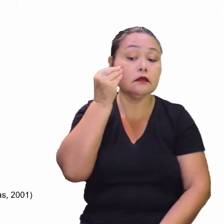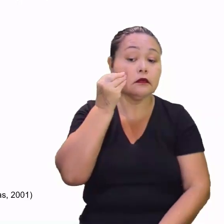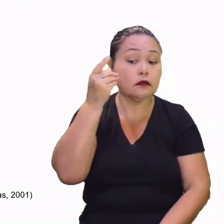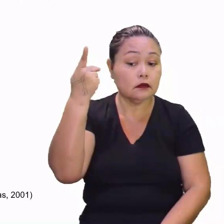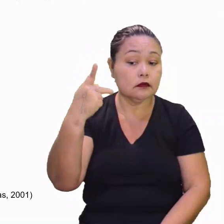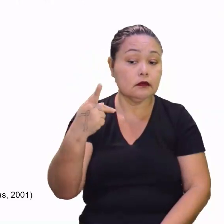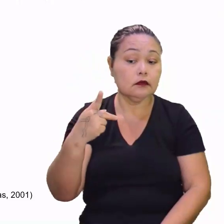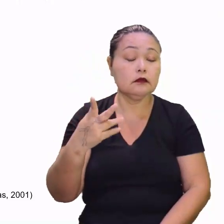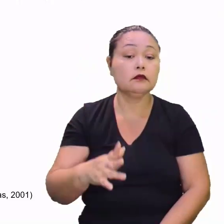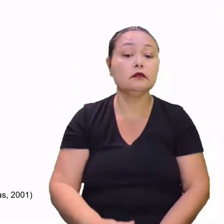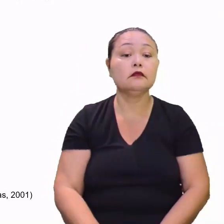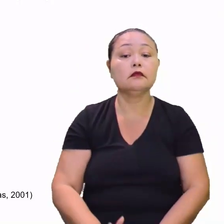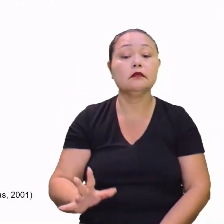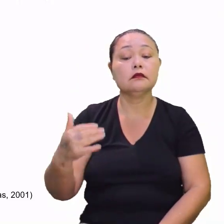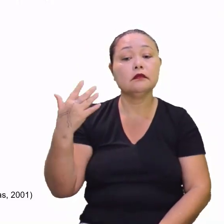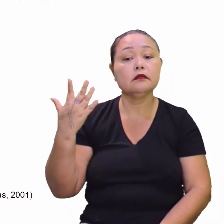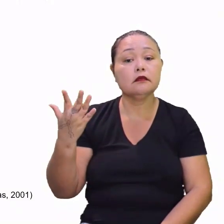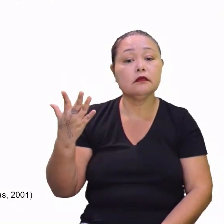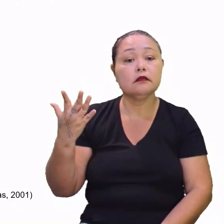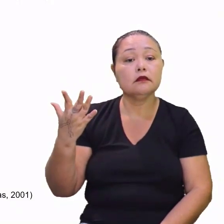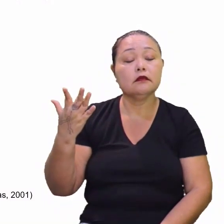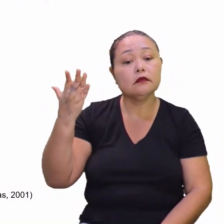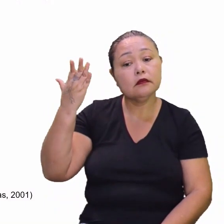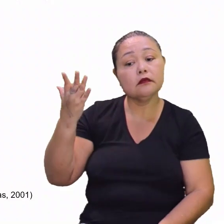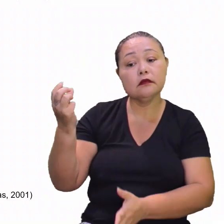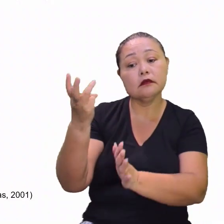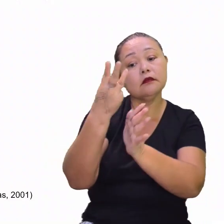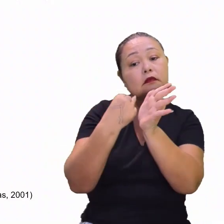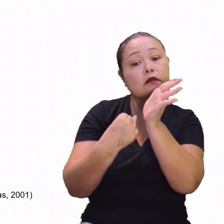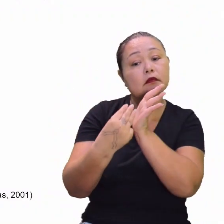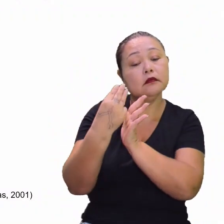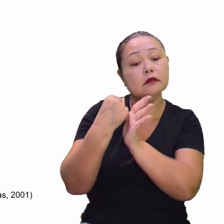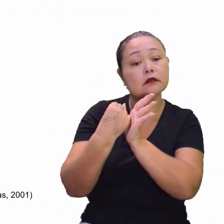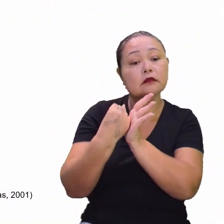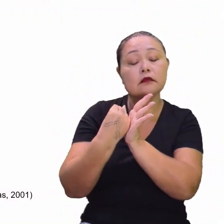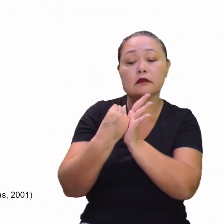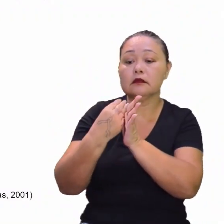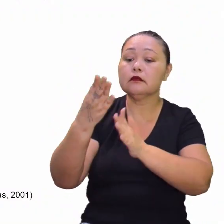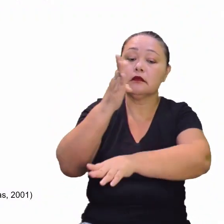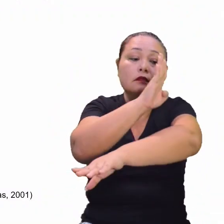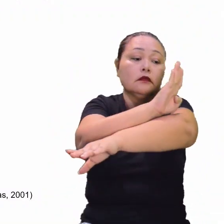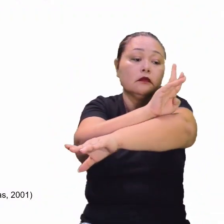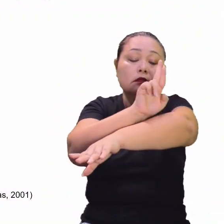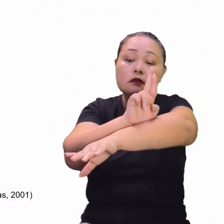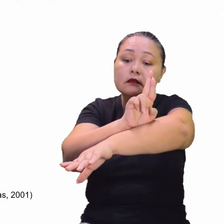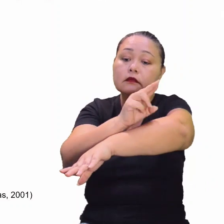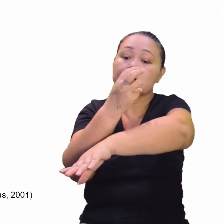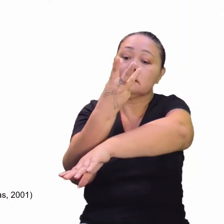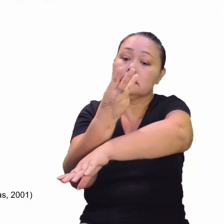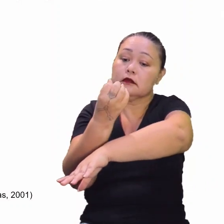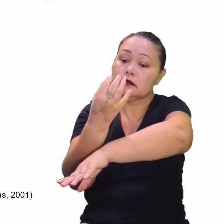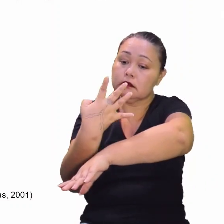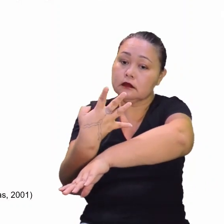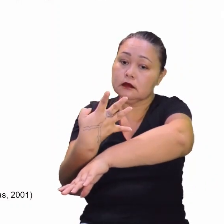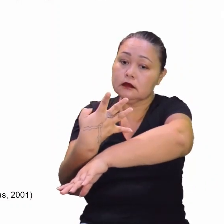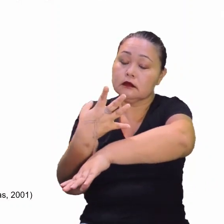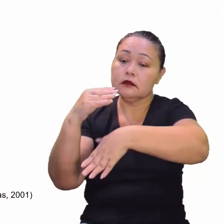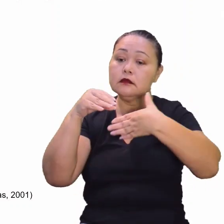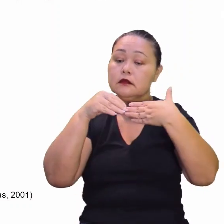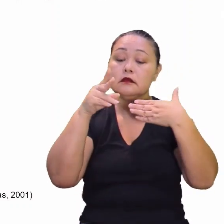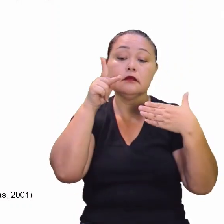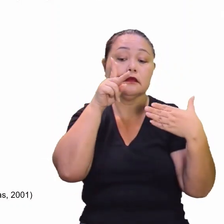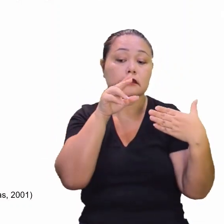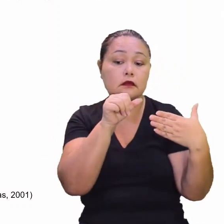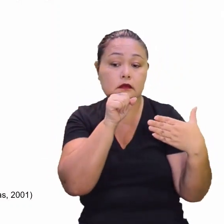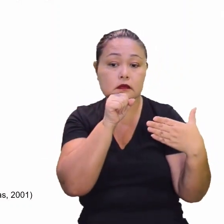né? Exatamente, professor. Tá aí o mapa, né, Rogério, das estradas da BR-364, que liga